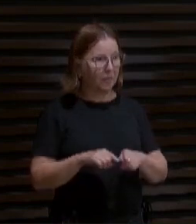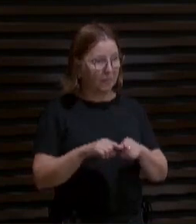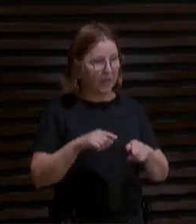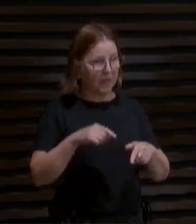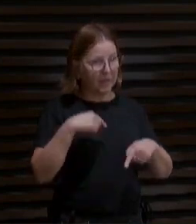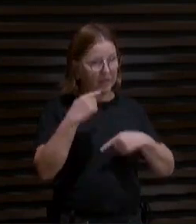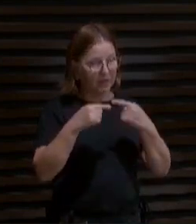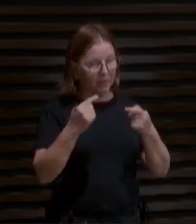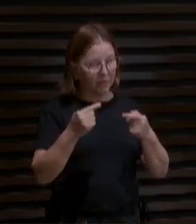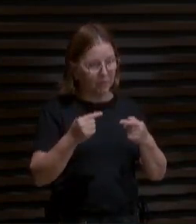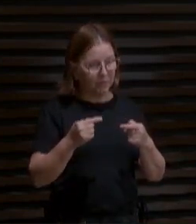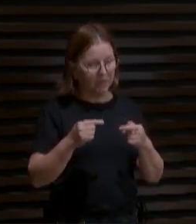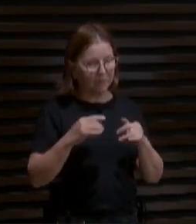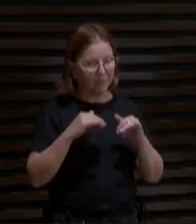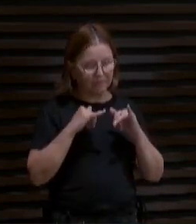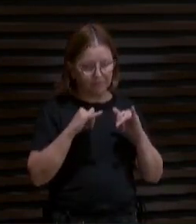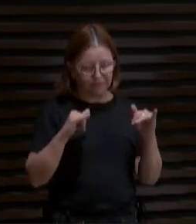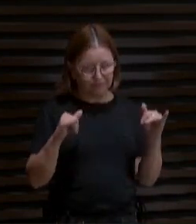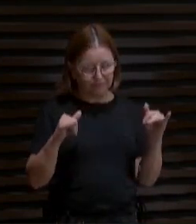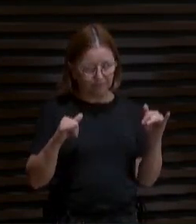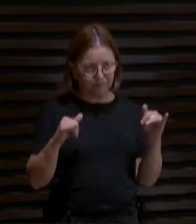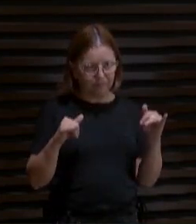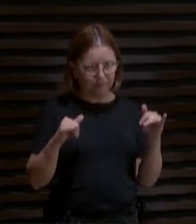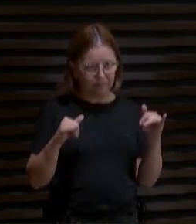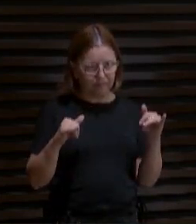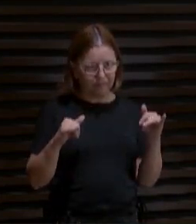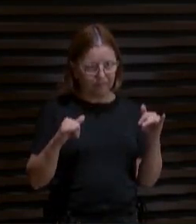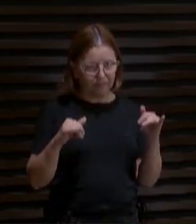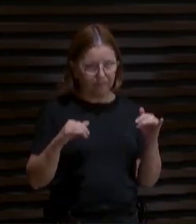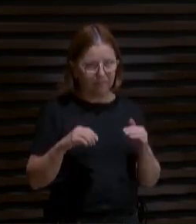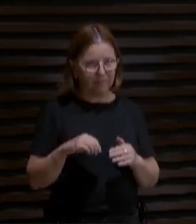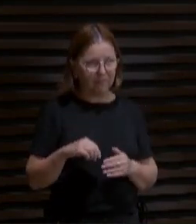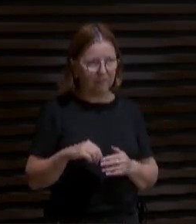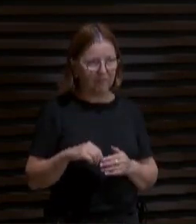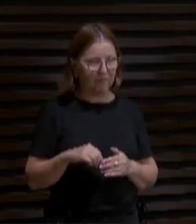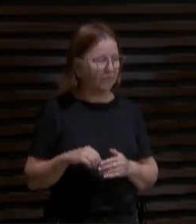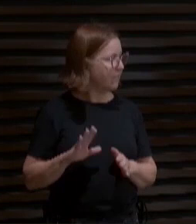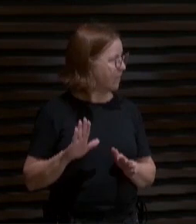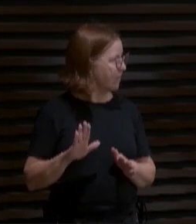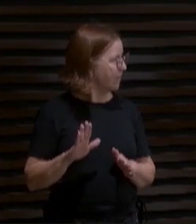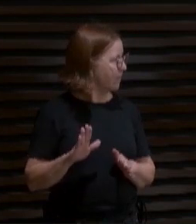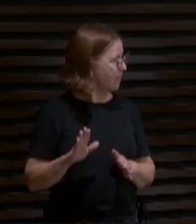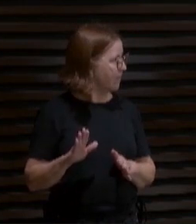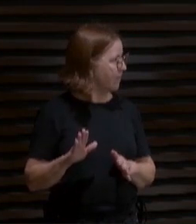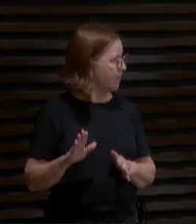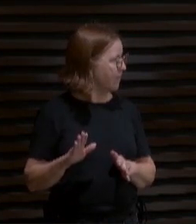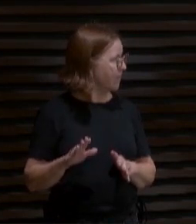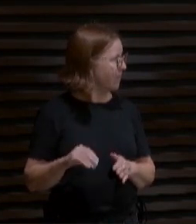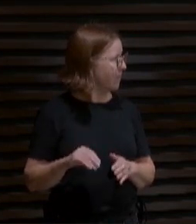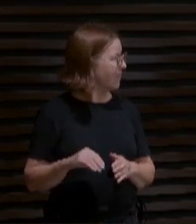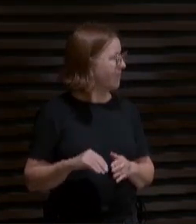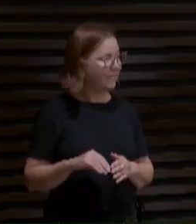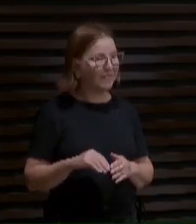o versículo: de ti farei... Não é você que eu quero, não. Eu